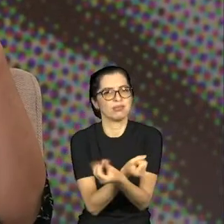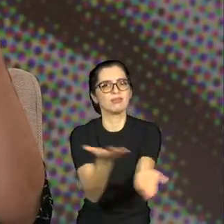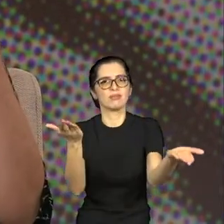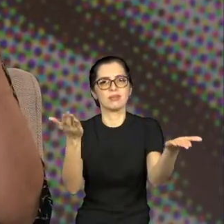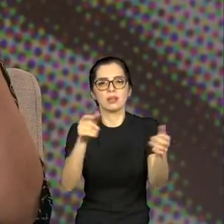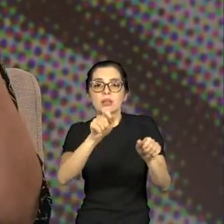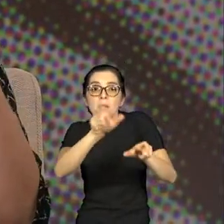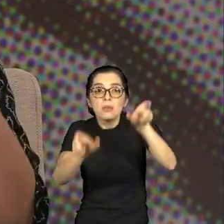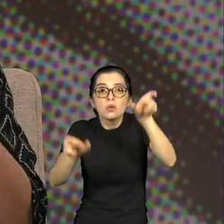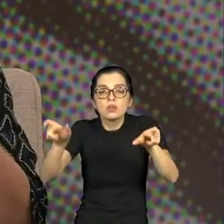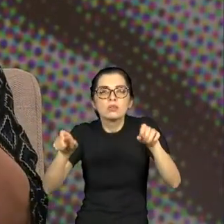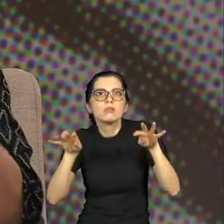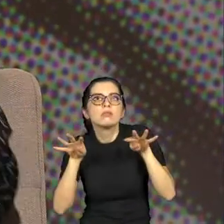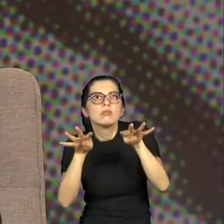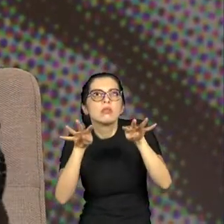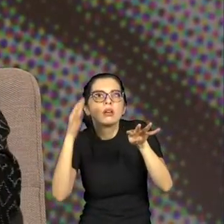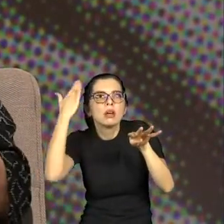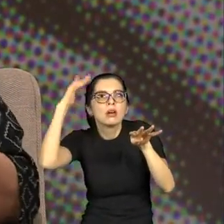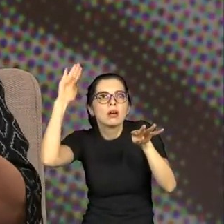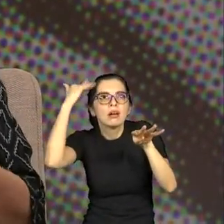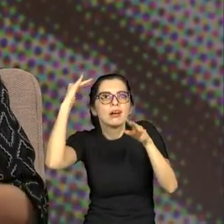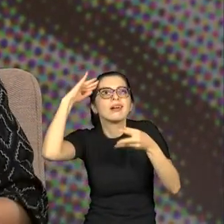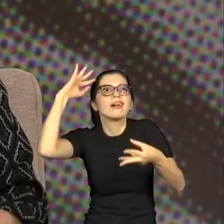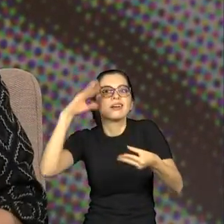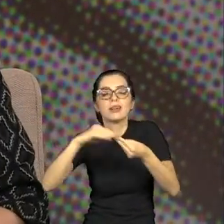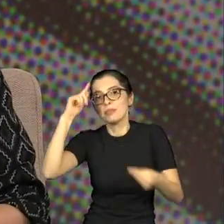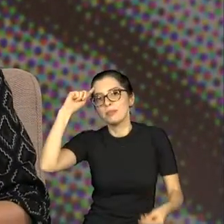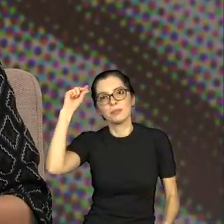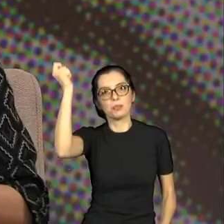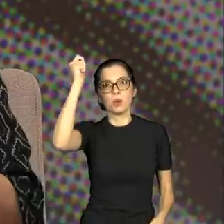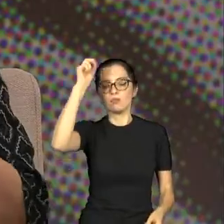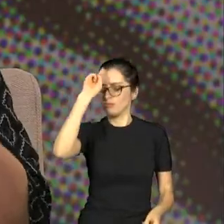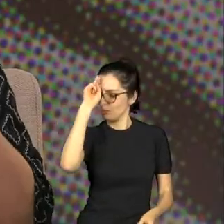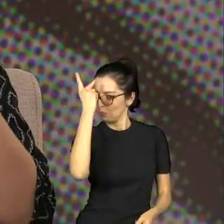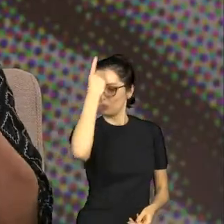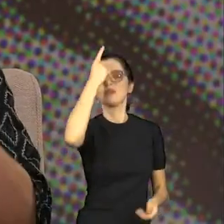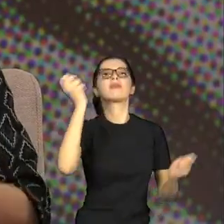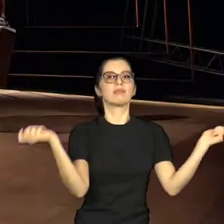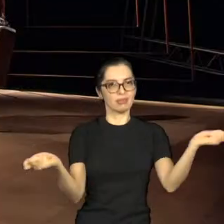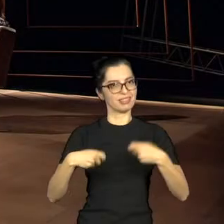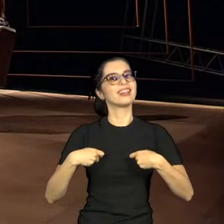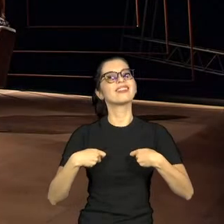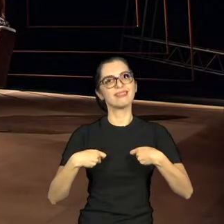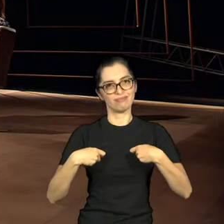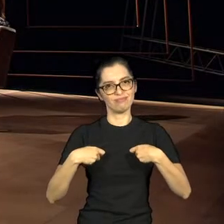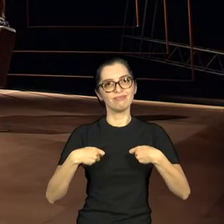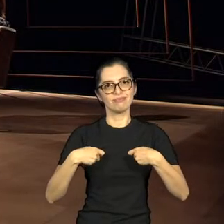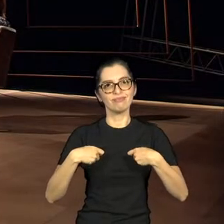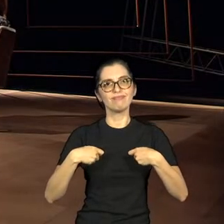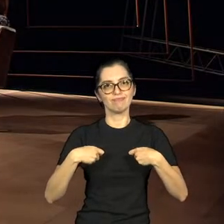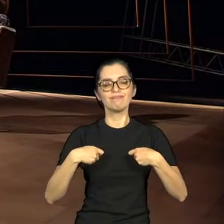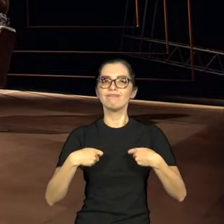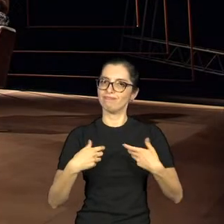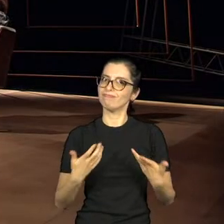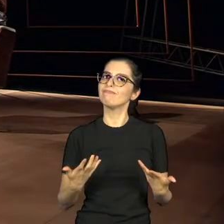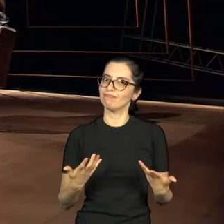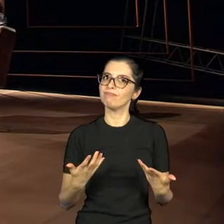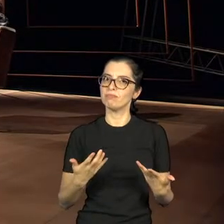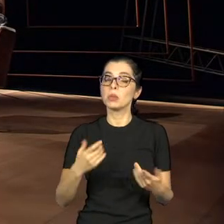transformado. E é por isso que eu tenho fé nesse meu ofício, mas uma fé danada.